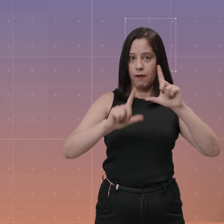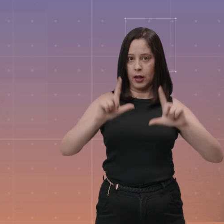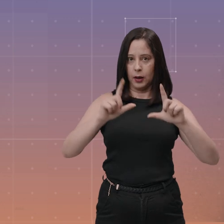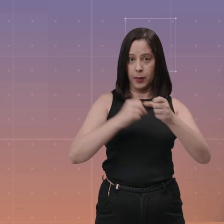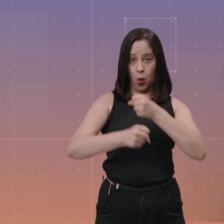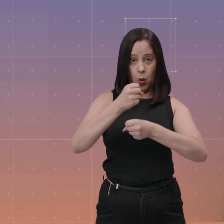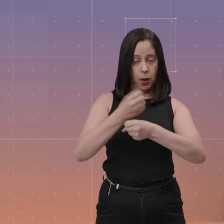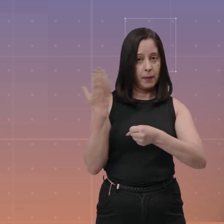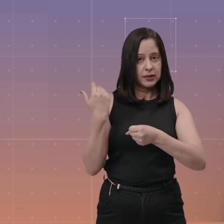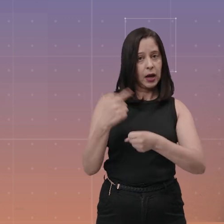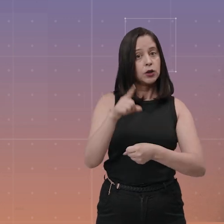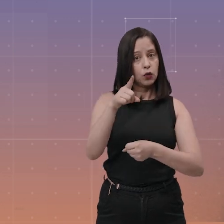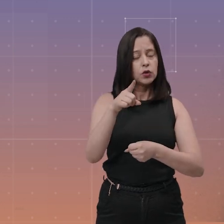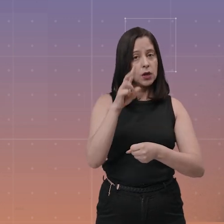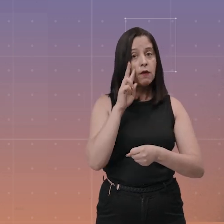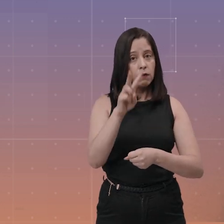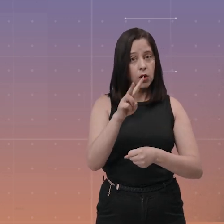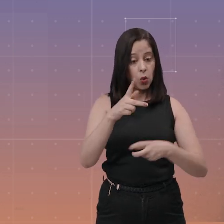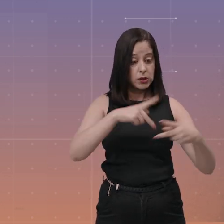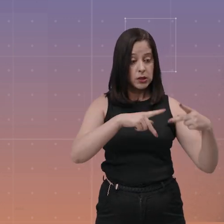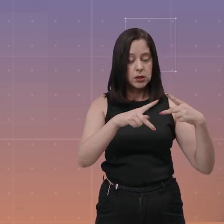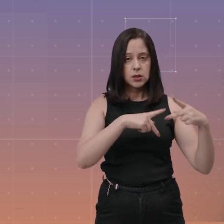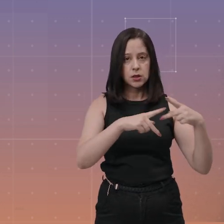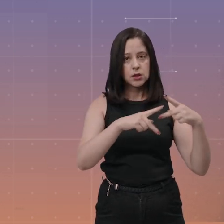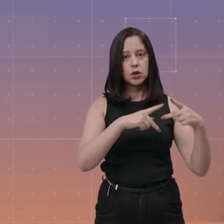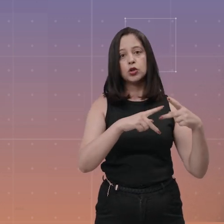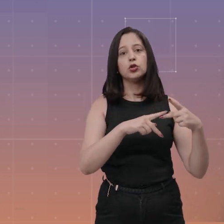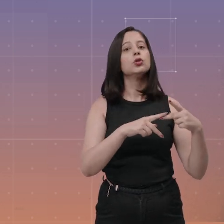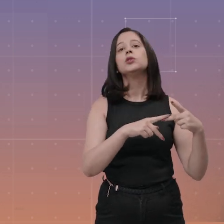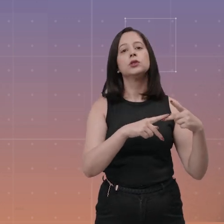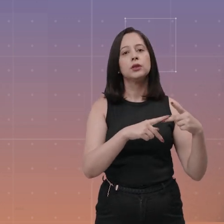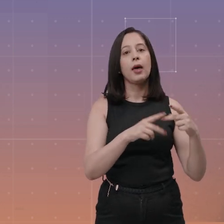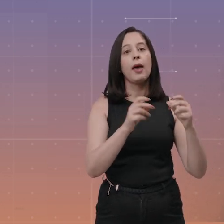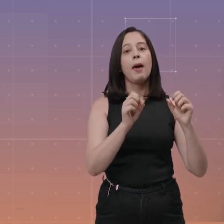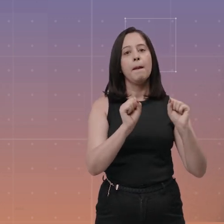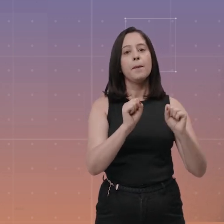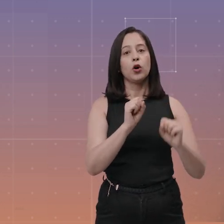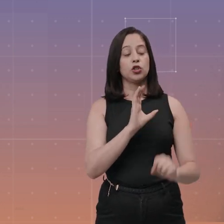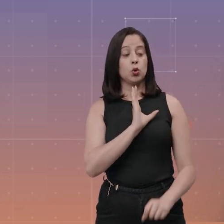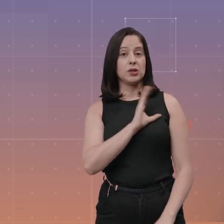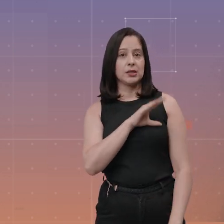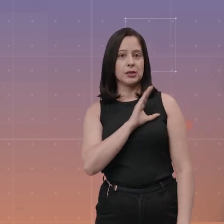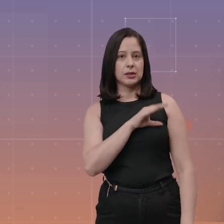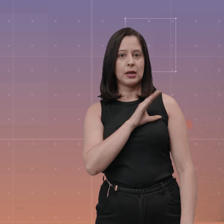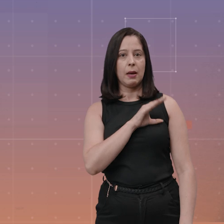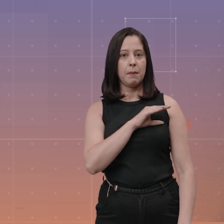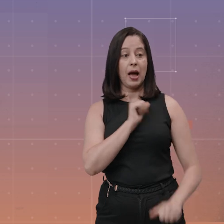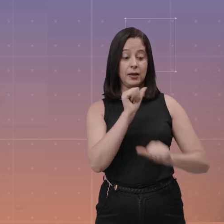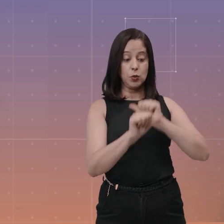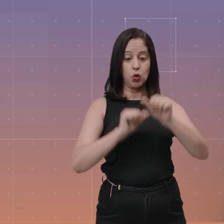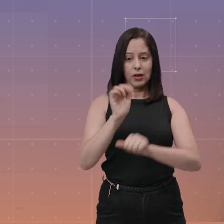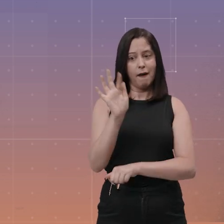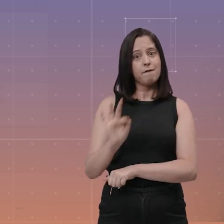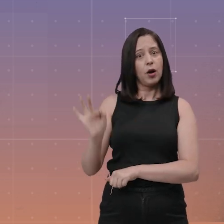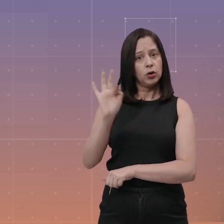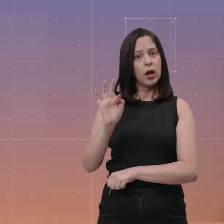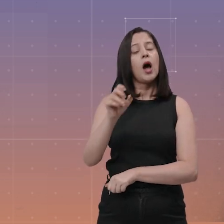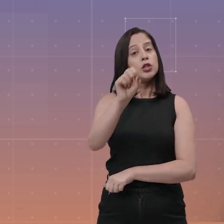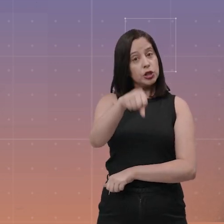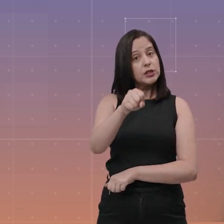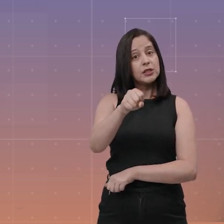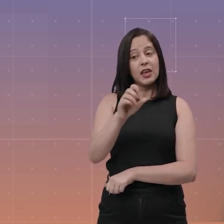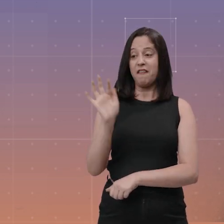passado. Você viu aqui que São José dos Campos pode fazer do CEPAS uma faculdade. É isso mesmo,